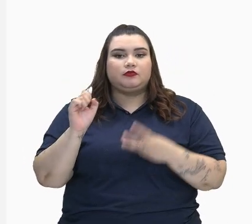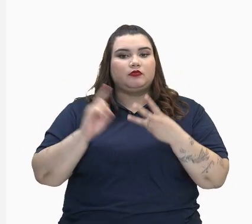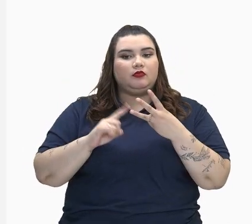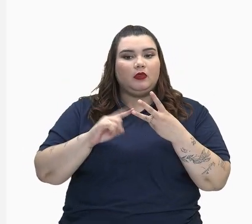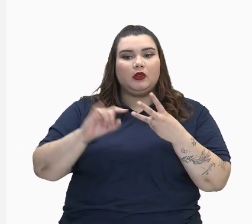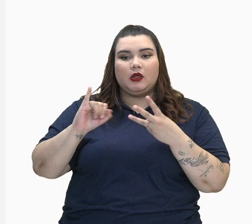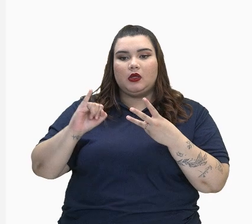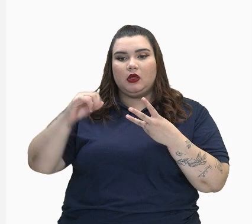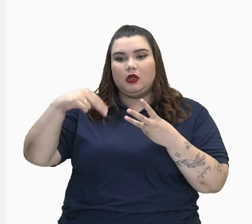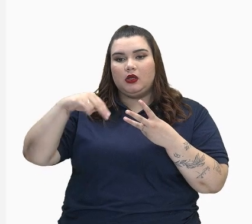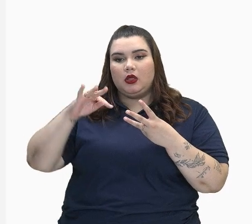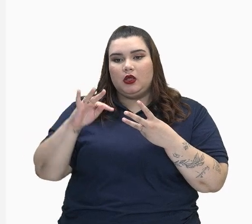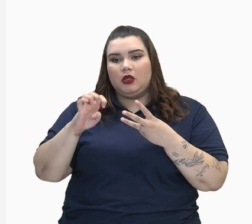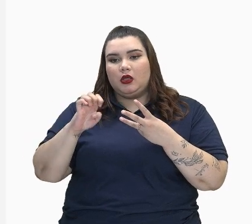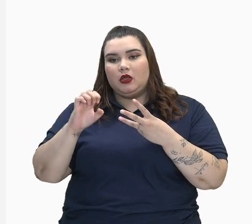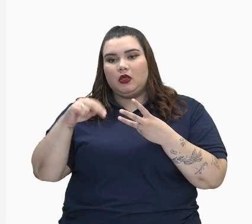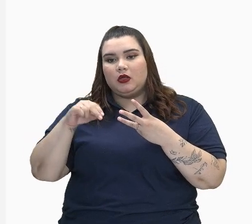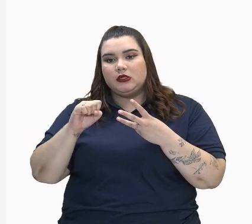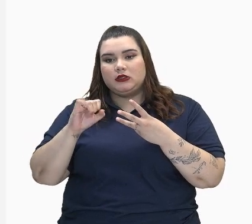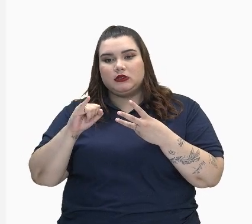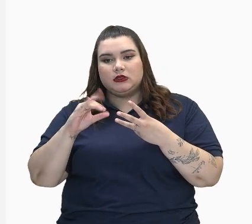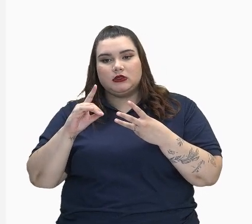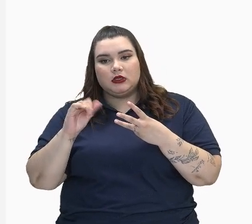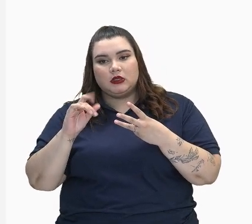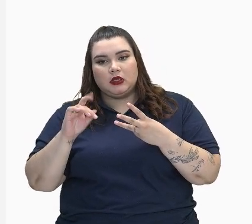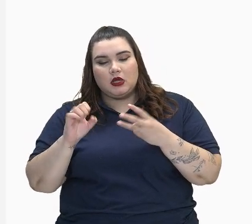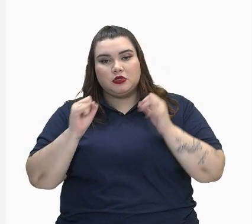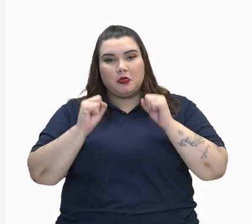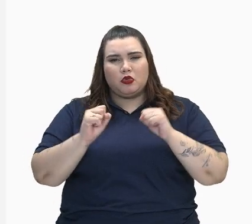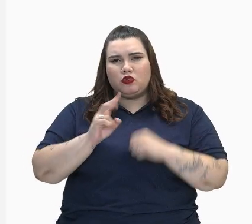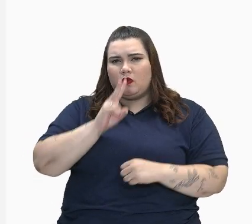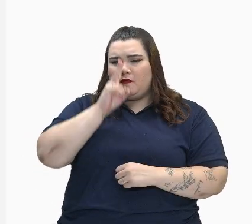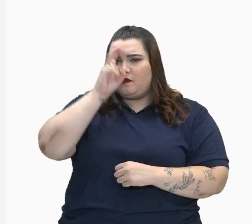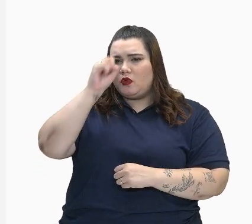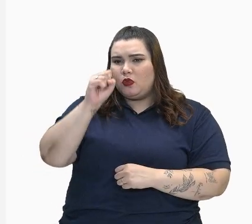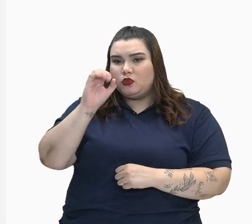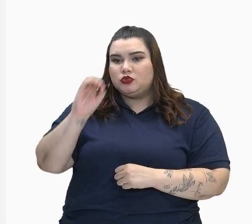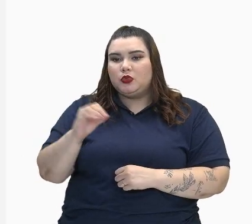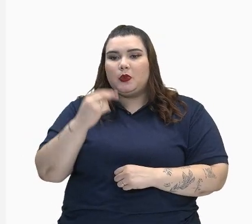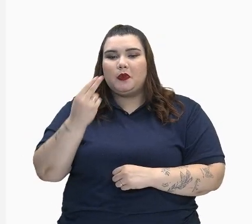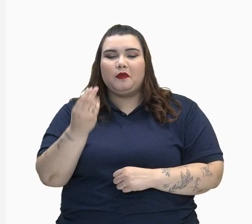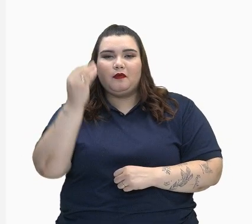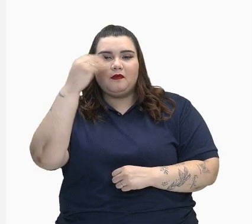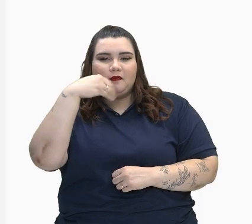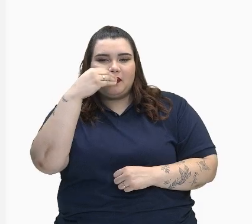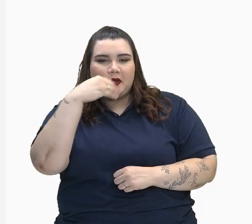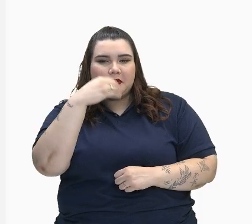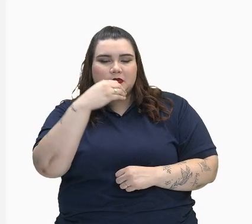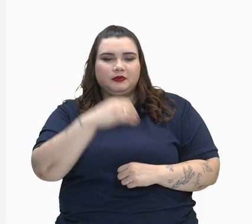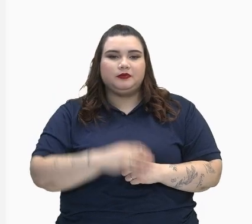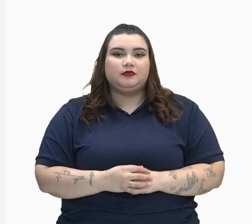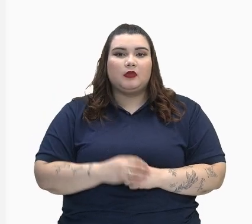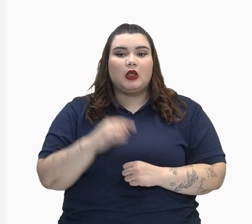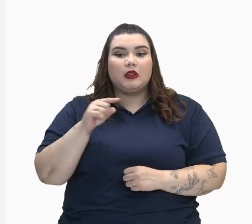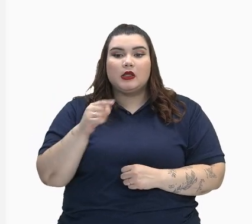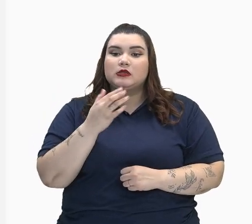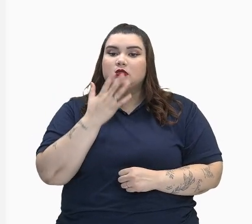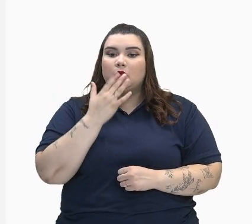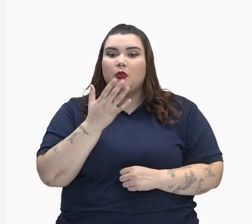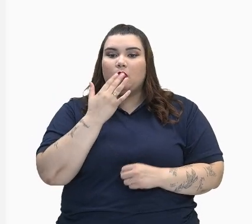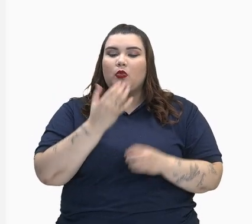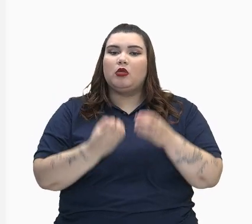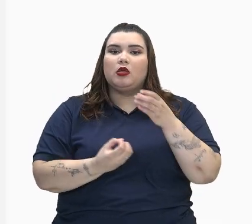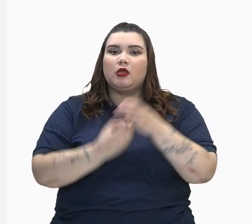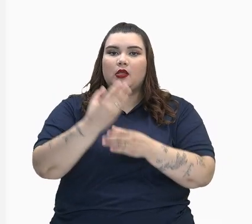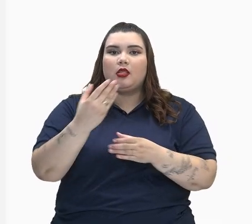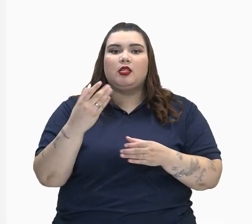a intensidade pode ser forte ou fraco. E nessa cor, para criar essas cores,